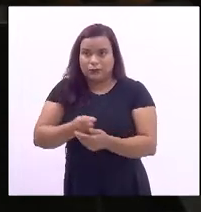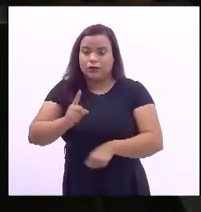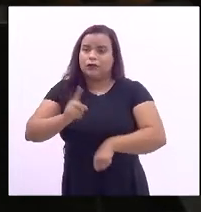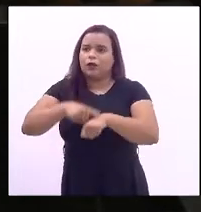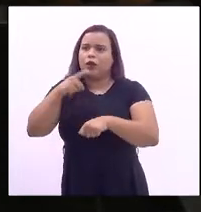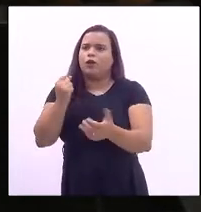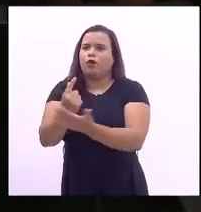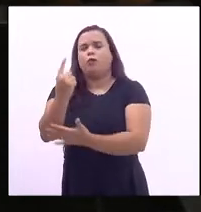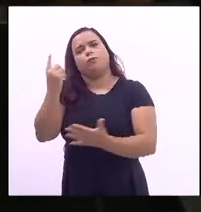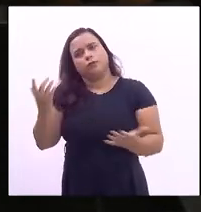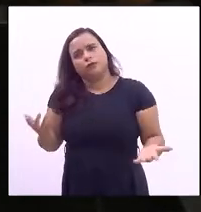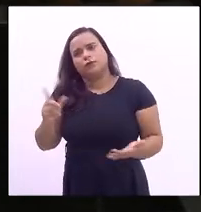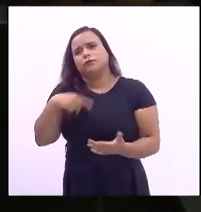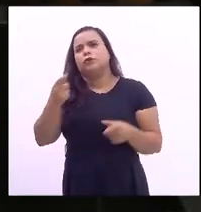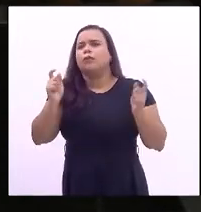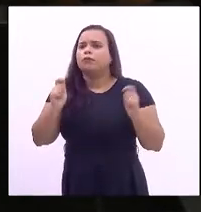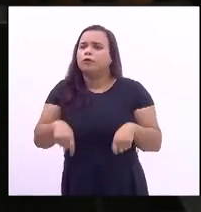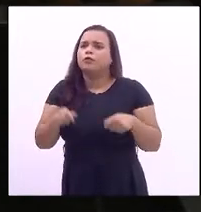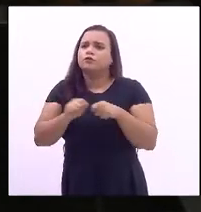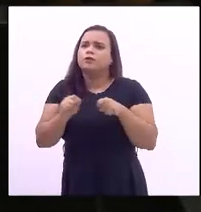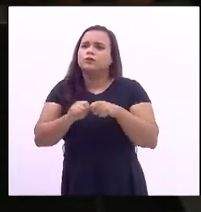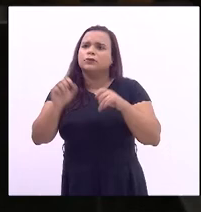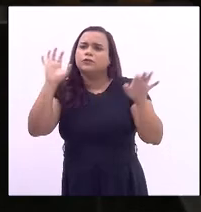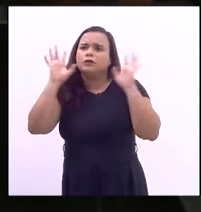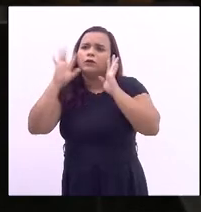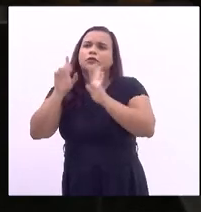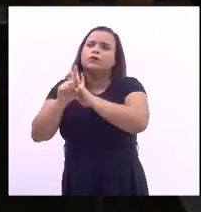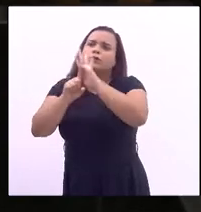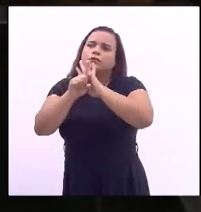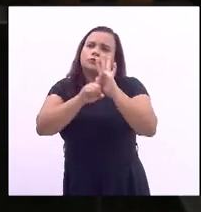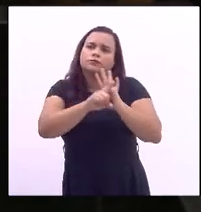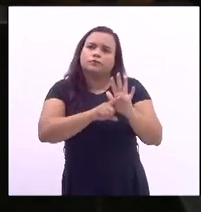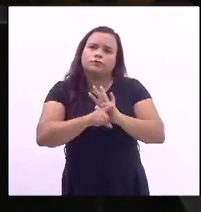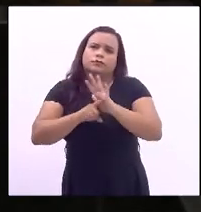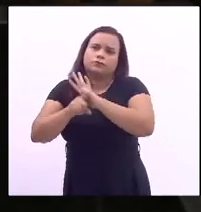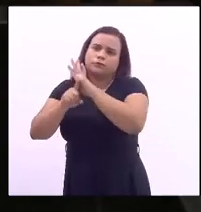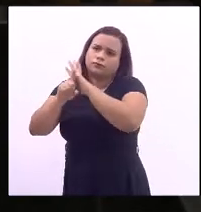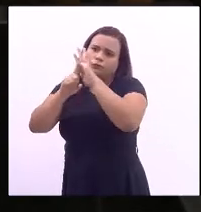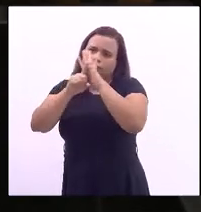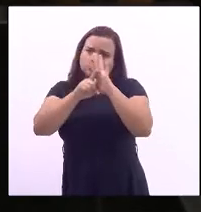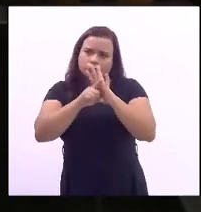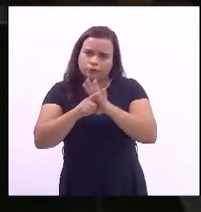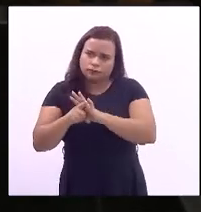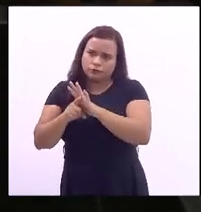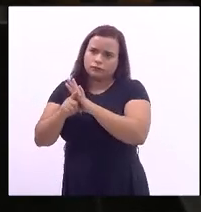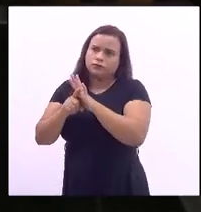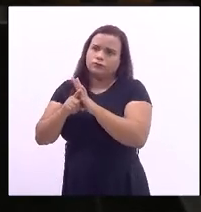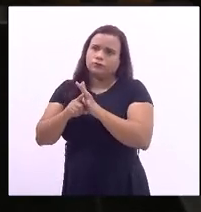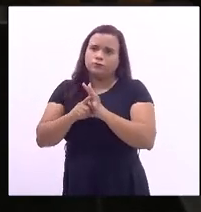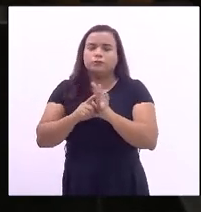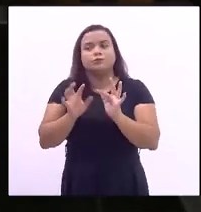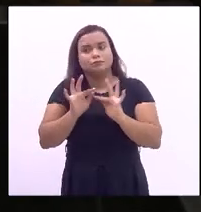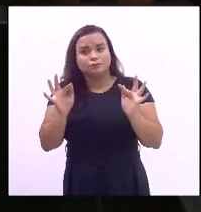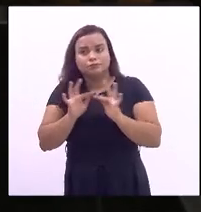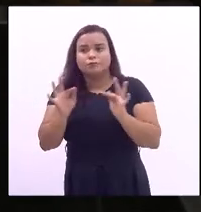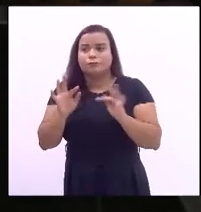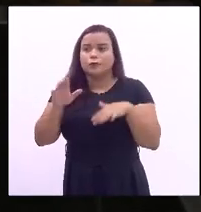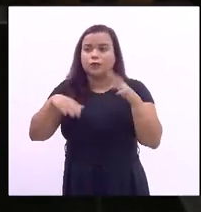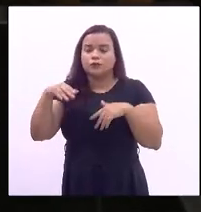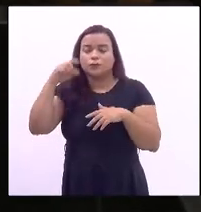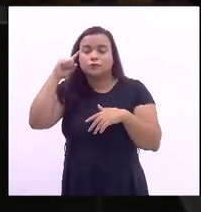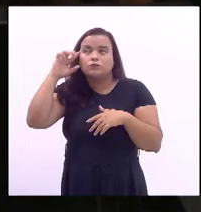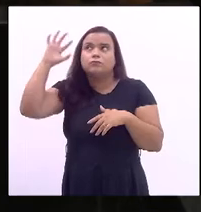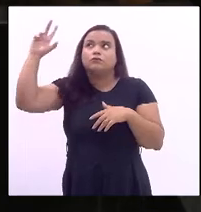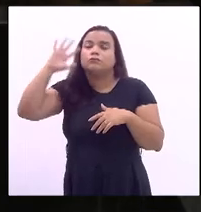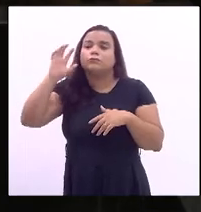compra a gente pode fazer uma uma análise ali às vezes até um tanto ponto fantasia rosas mas no